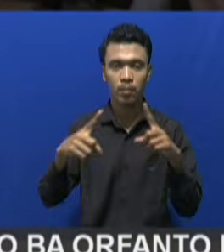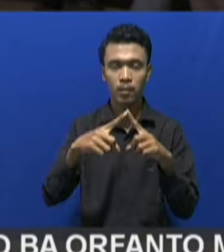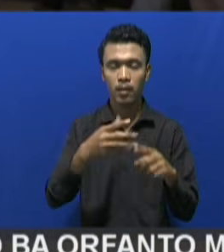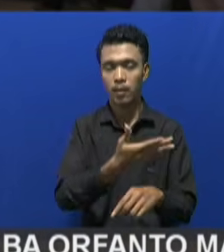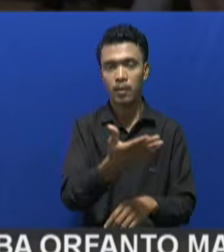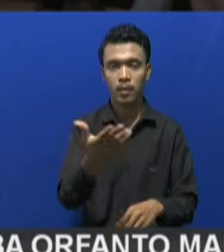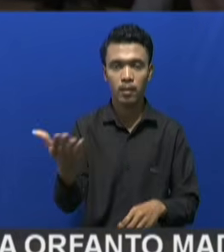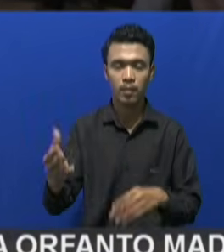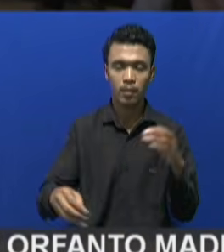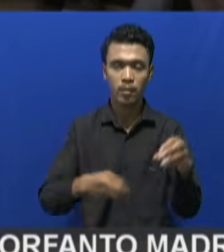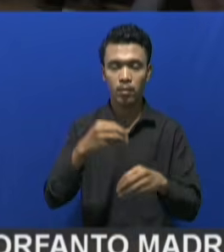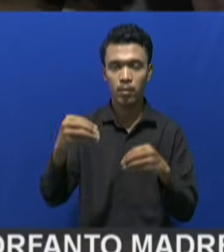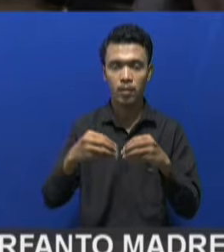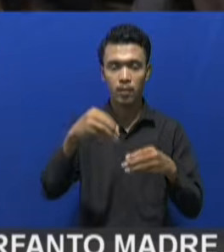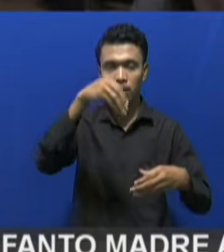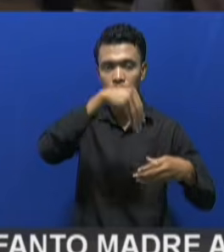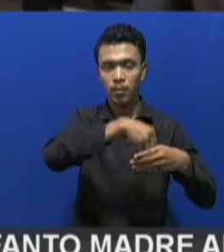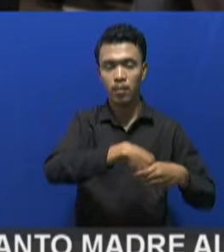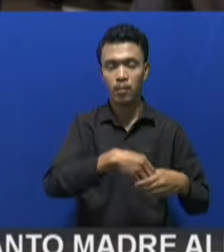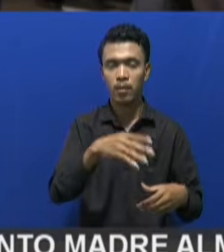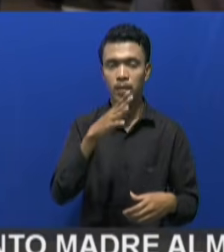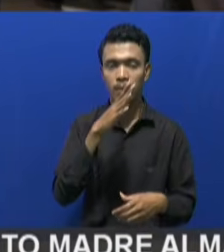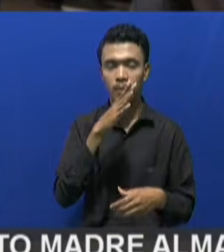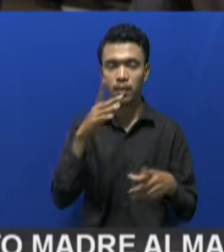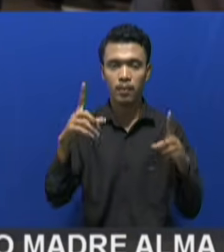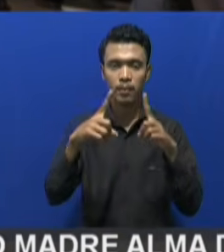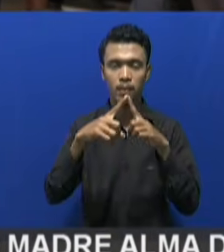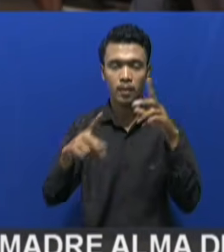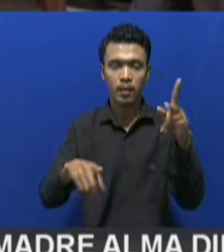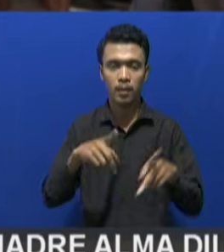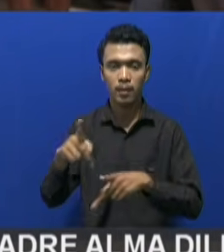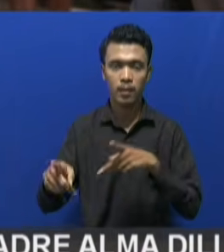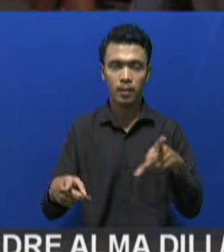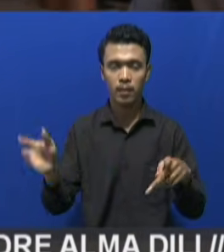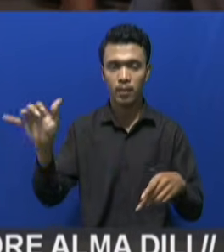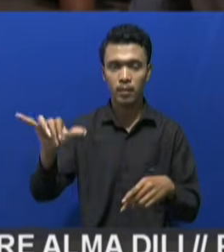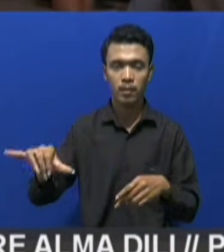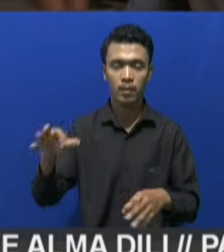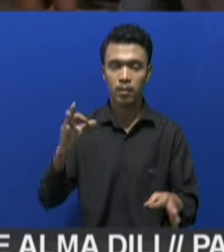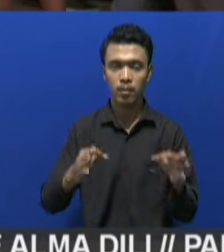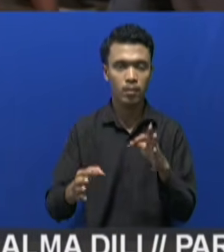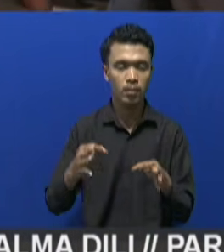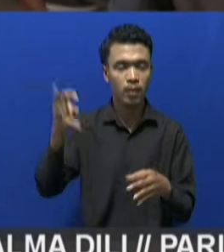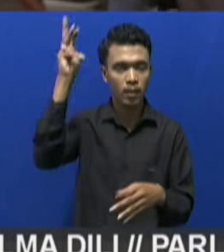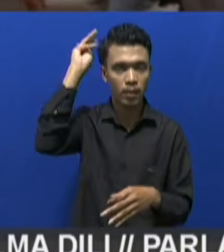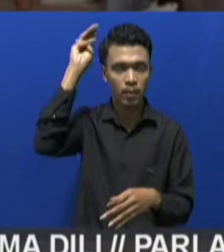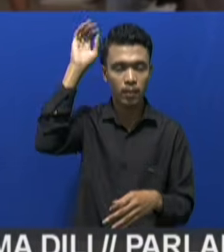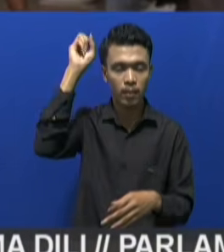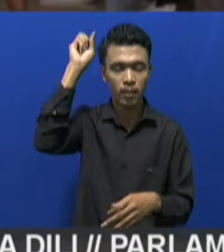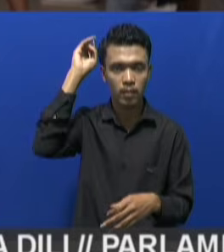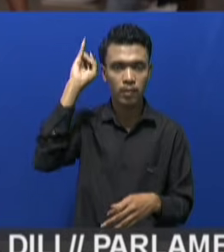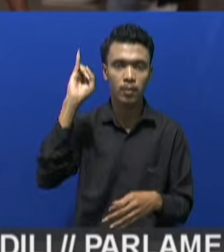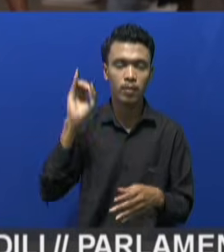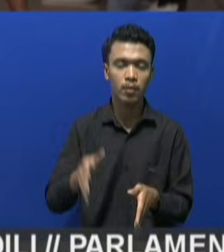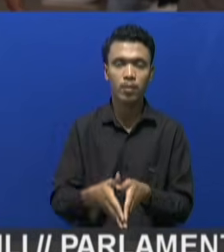roto com a Bolsa da Mãe Incondicional e a beneficiária será. no além da ministra solidariedade social mos